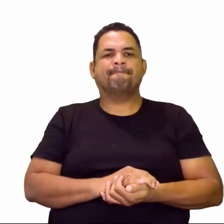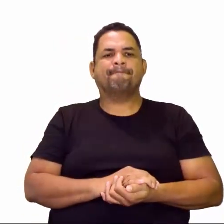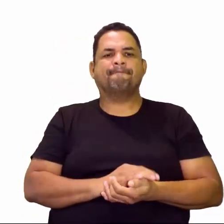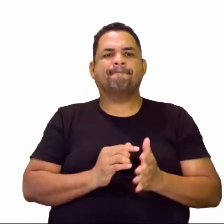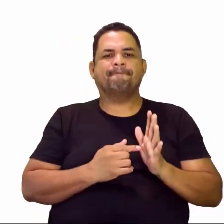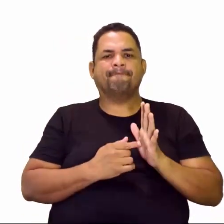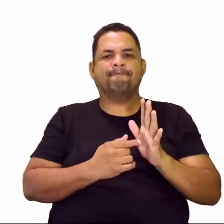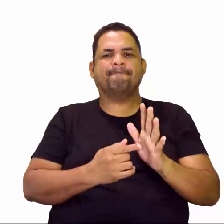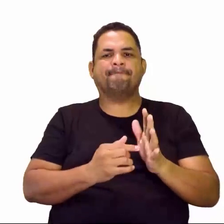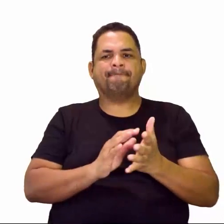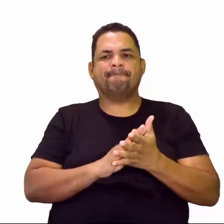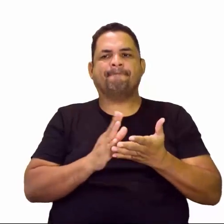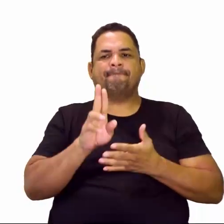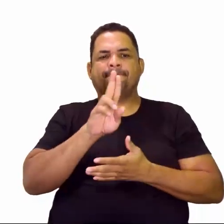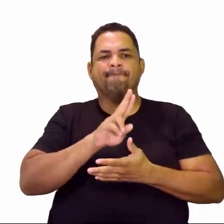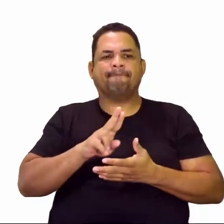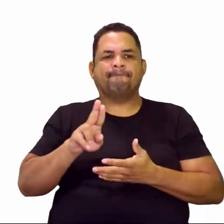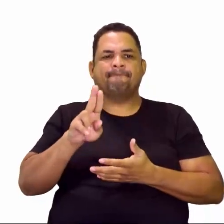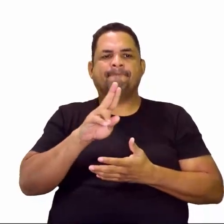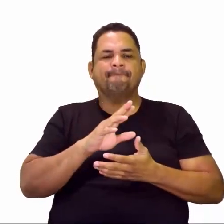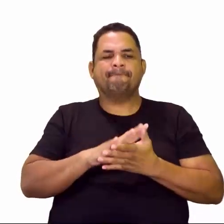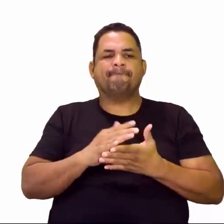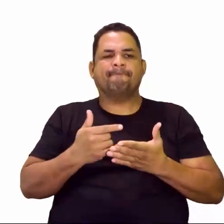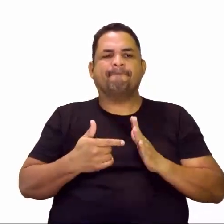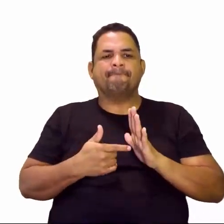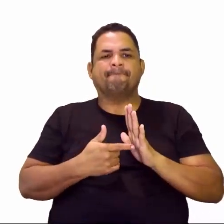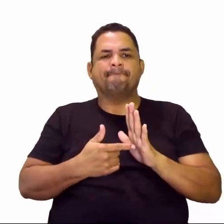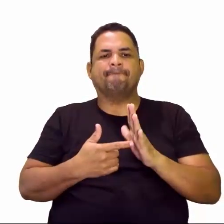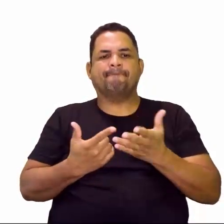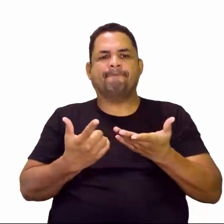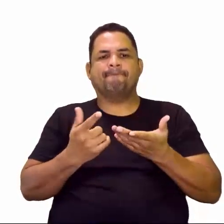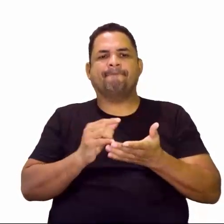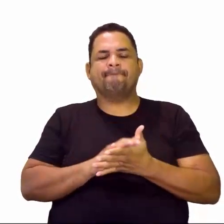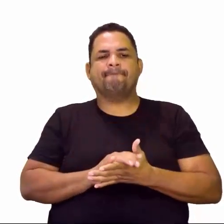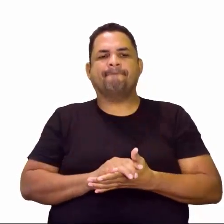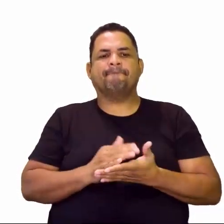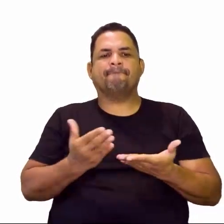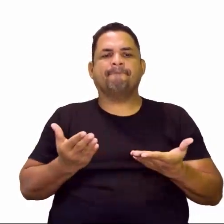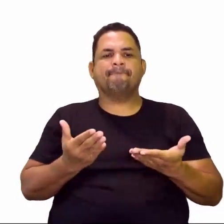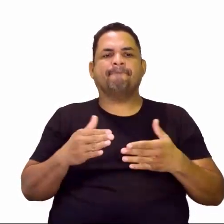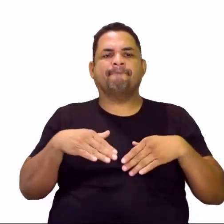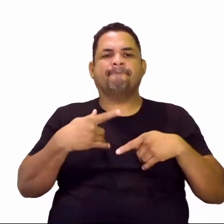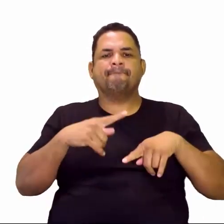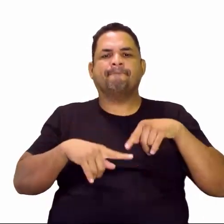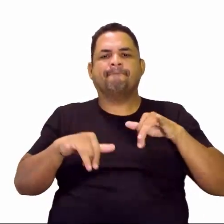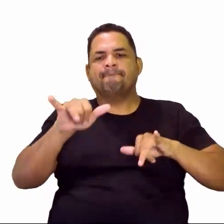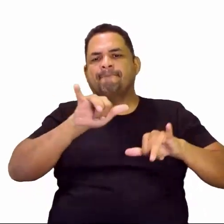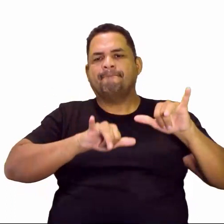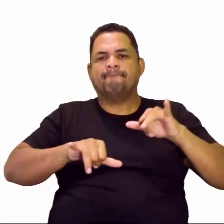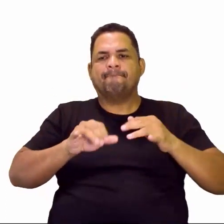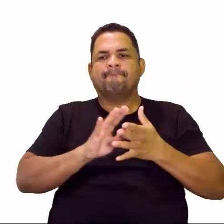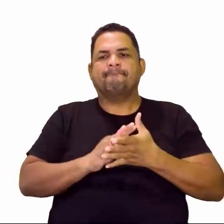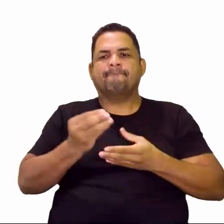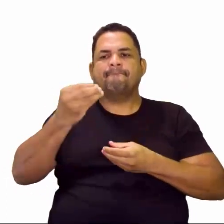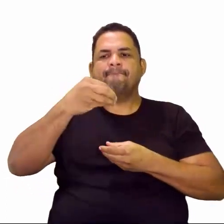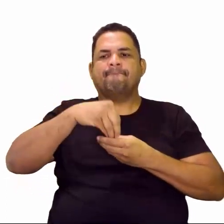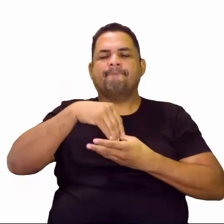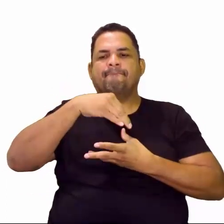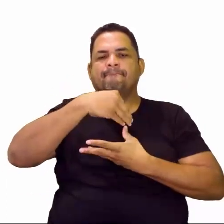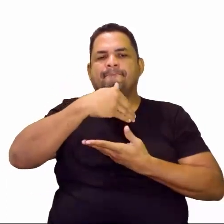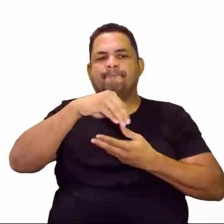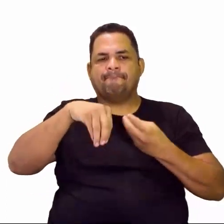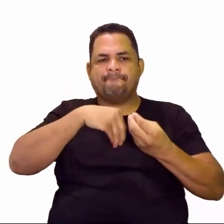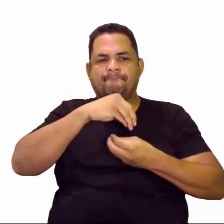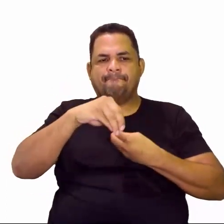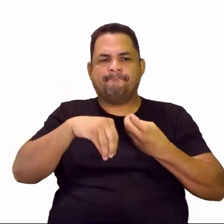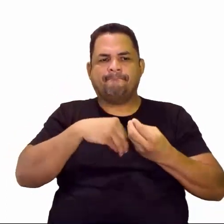são representações utilizadas para indicar quais os elementos químicos que fazem parte